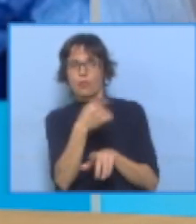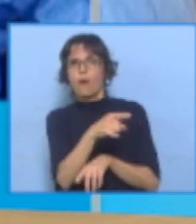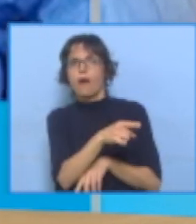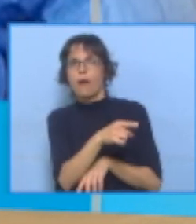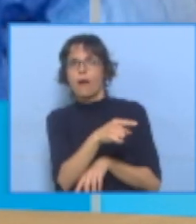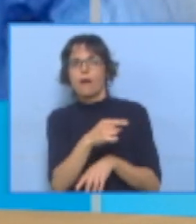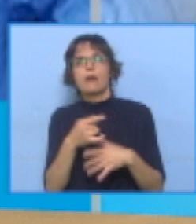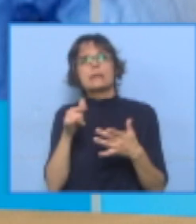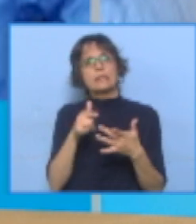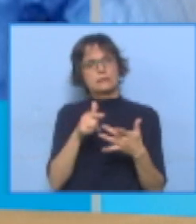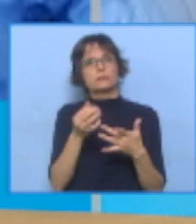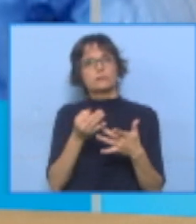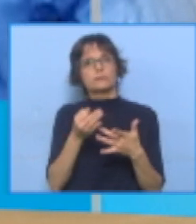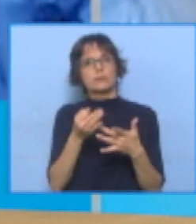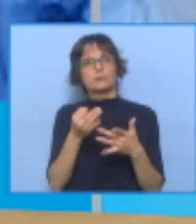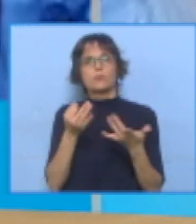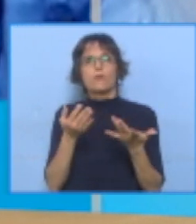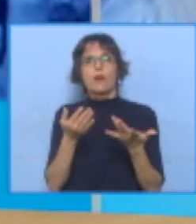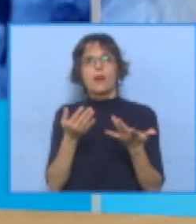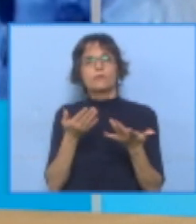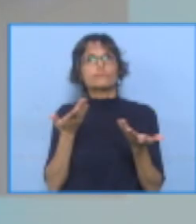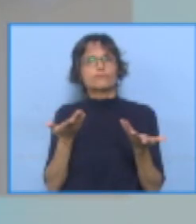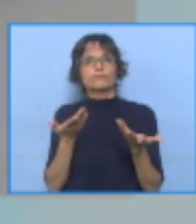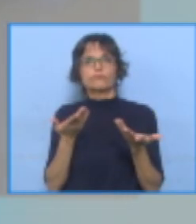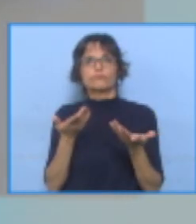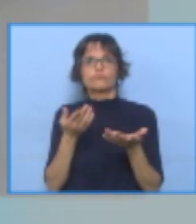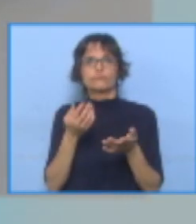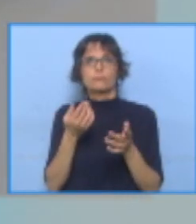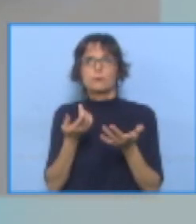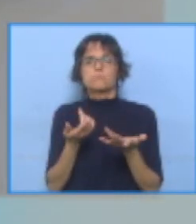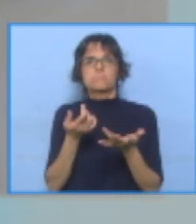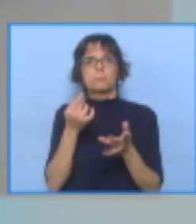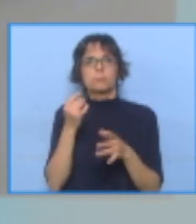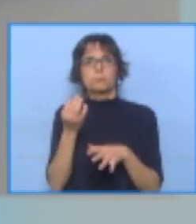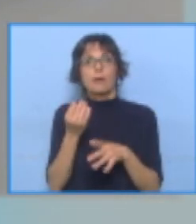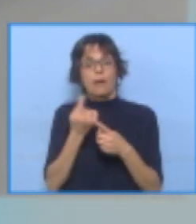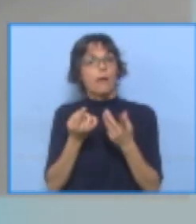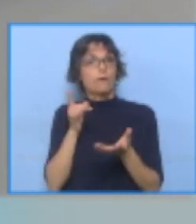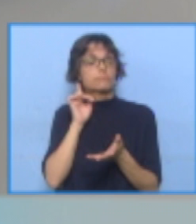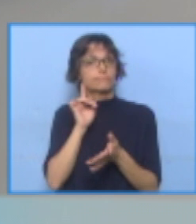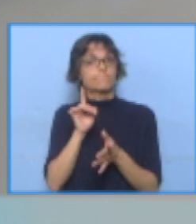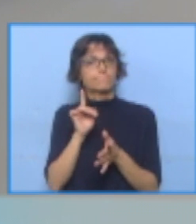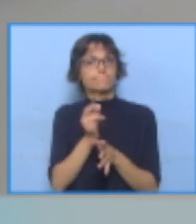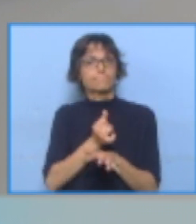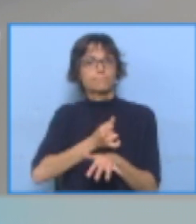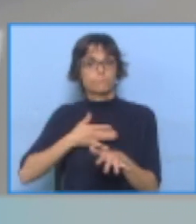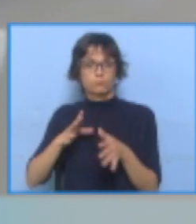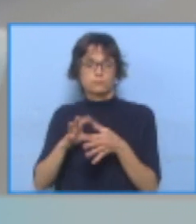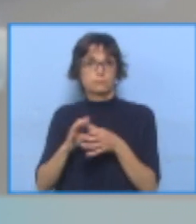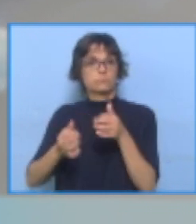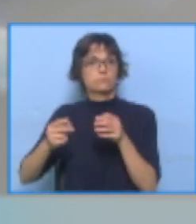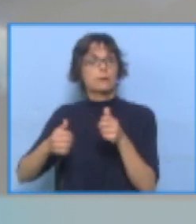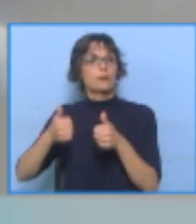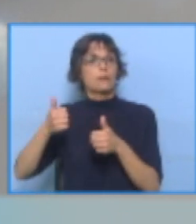é um fator decisivo para a competitividade da empresa. E sendo que o principal bem que a empresa tem é